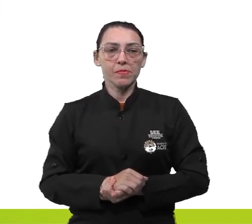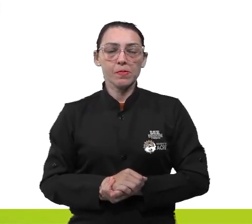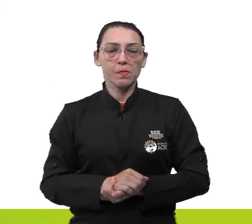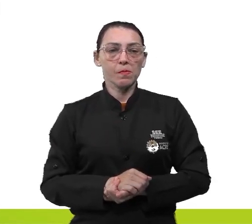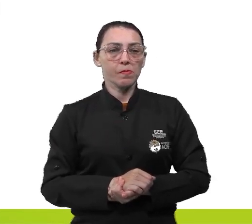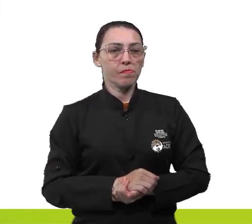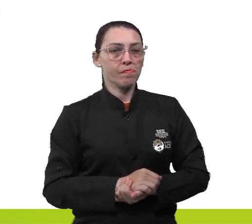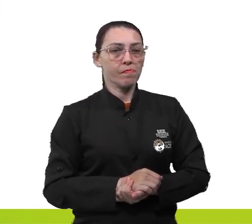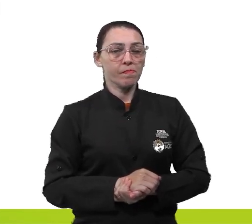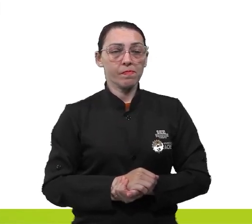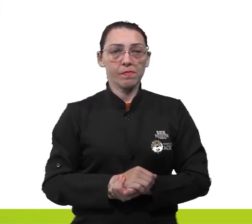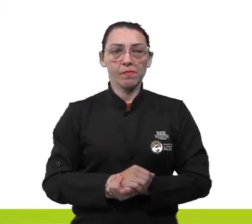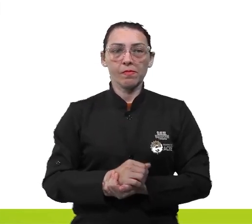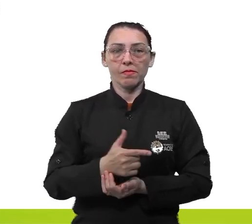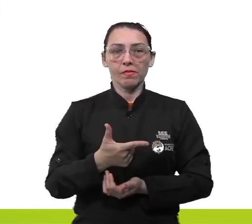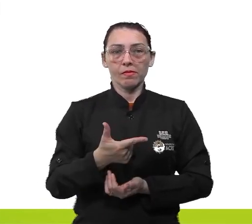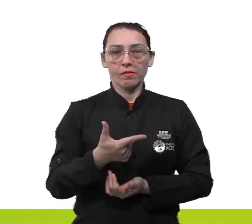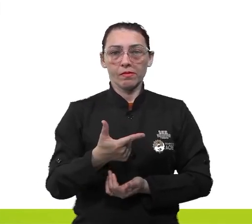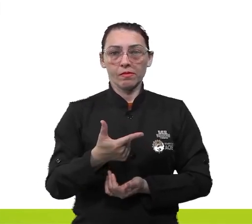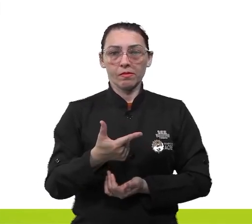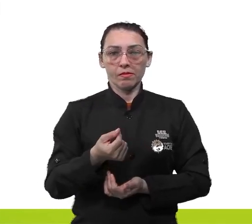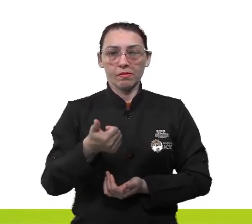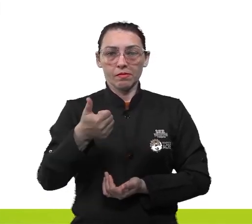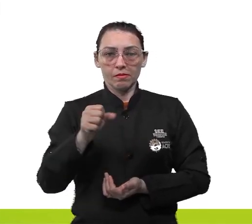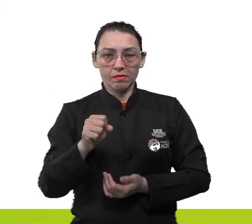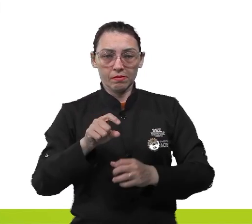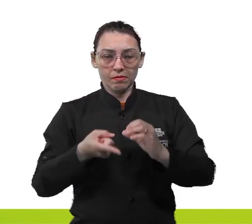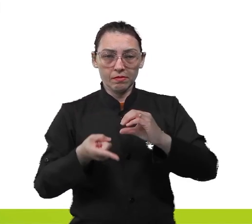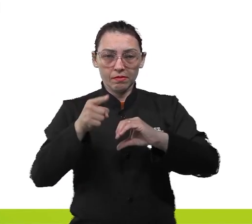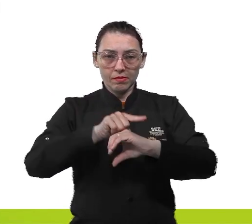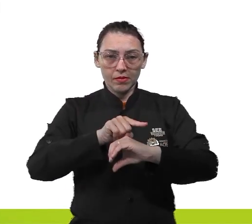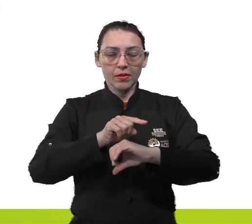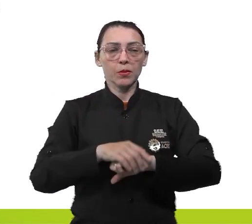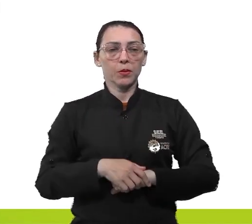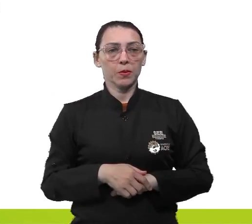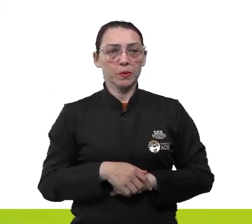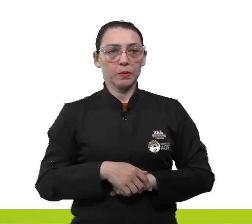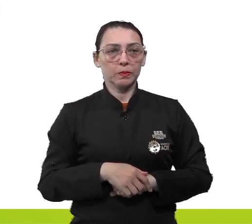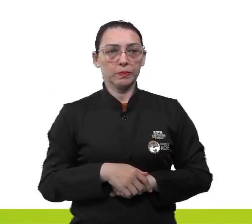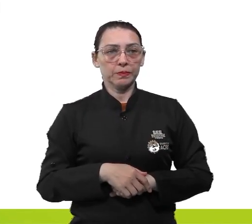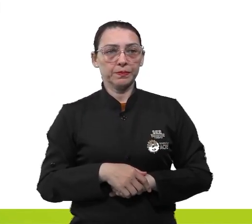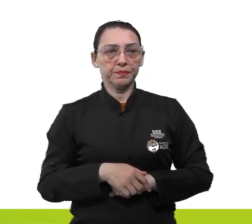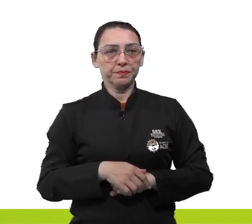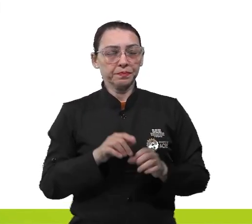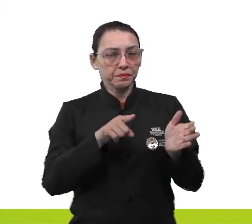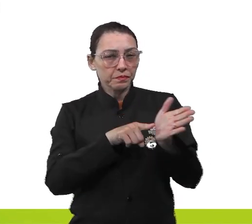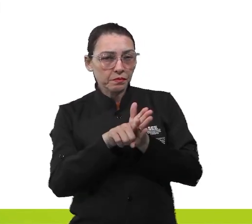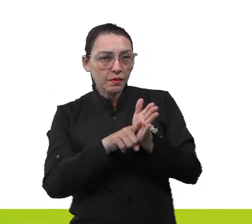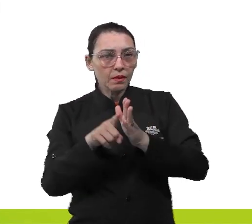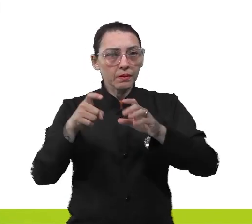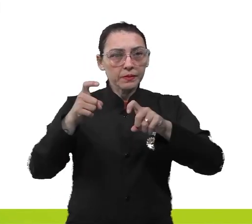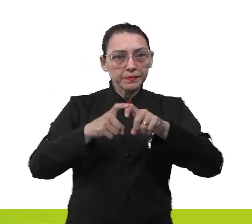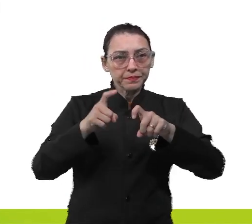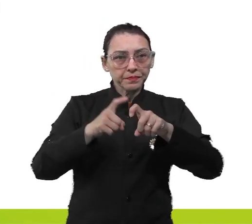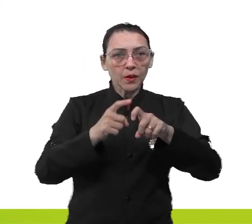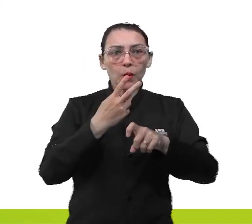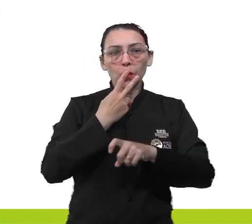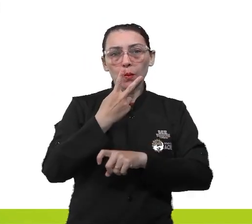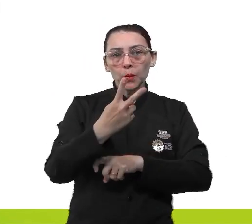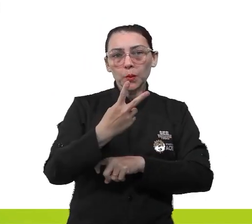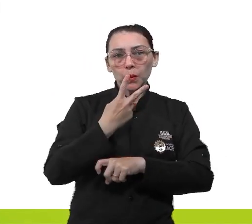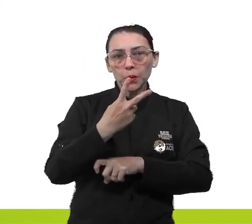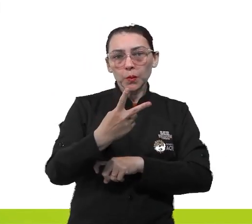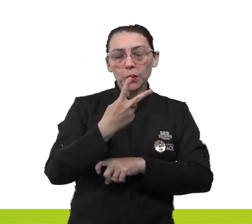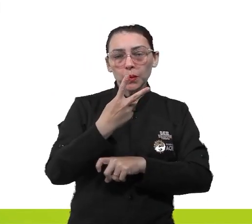Isso é uma questão de ciências naturais do que caiu no Enseja 2018. Segundo observações